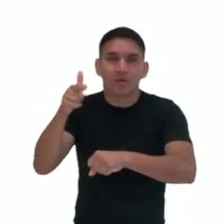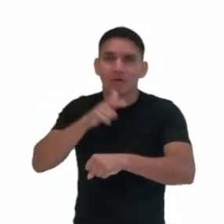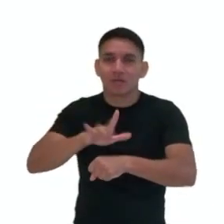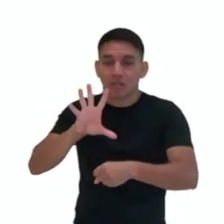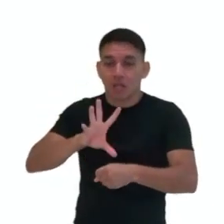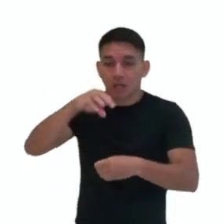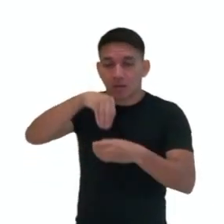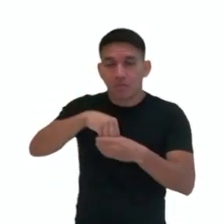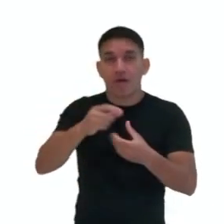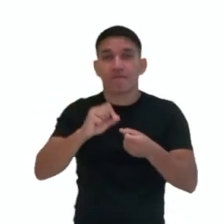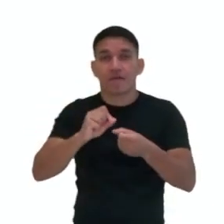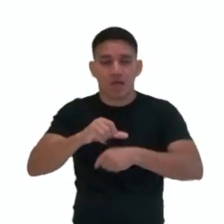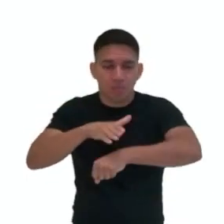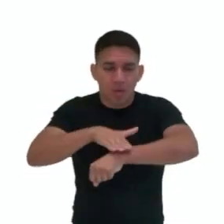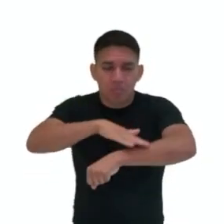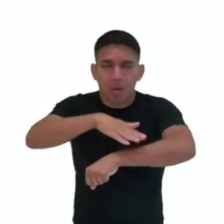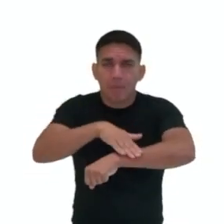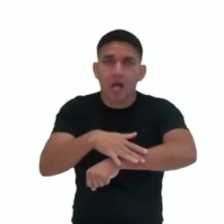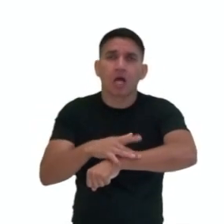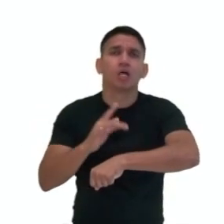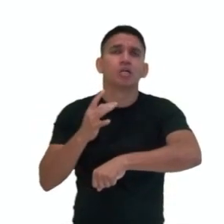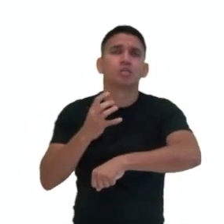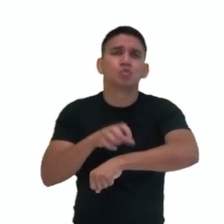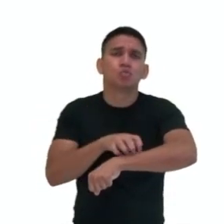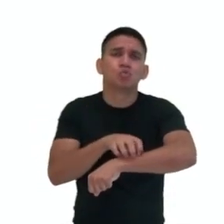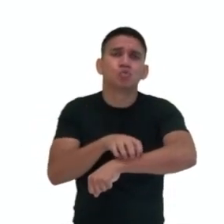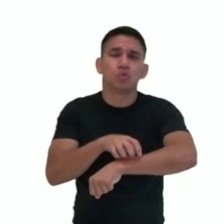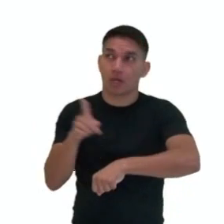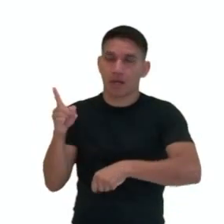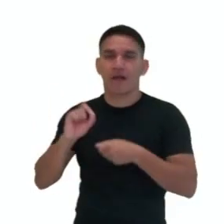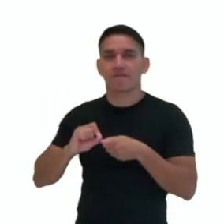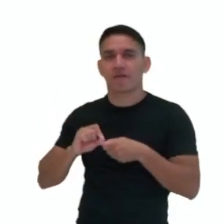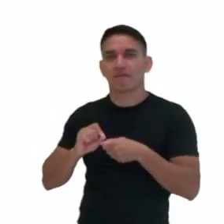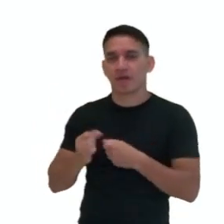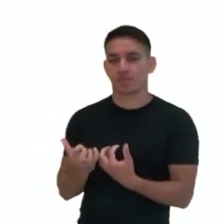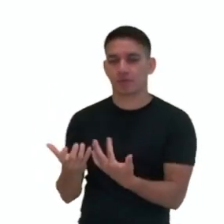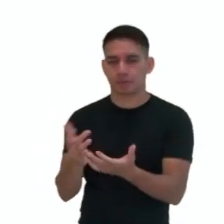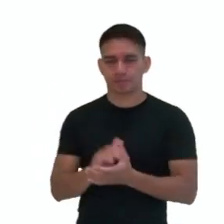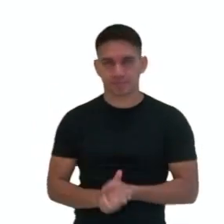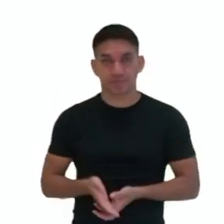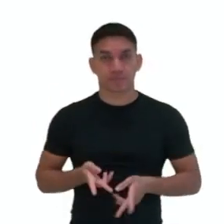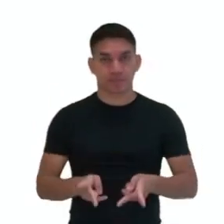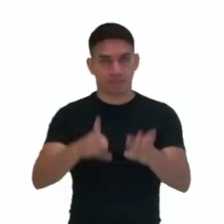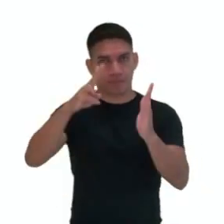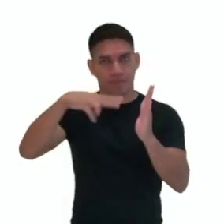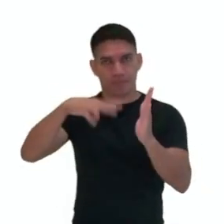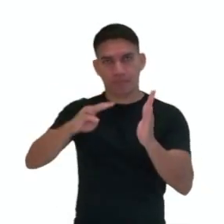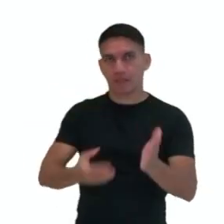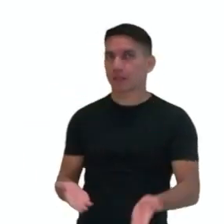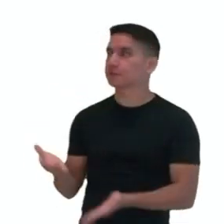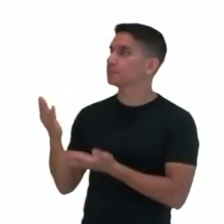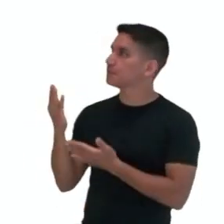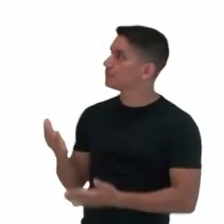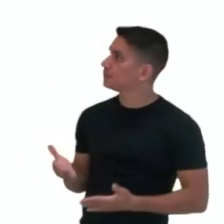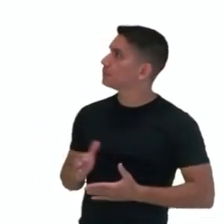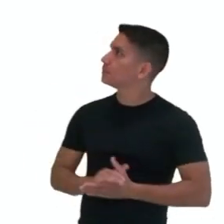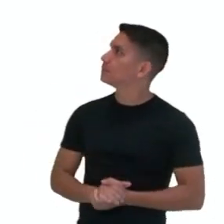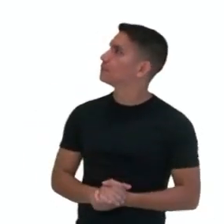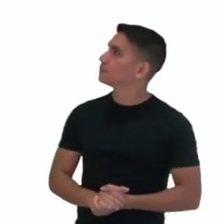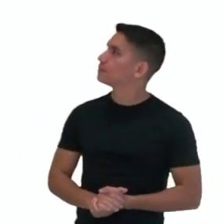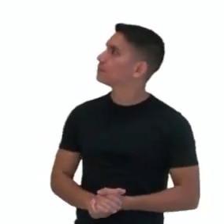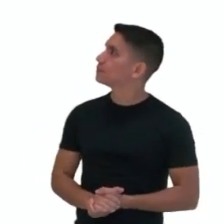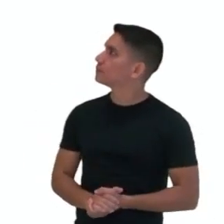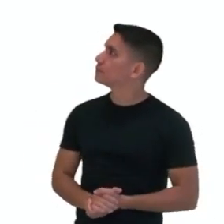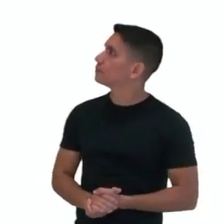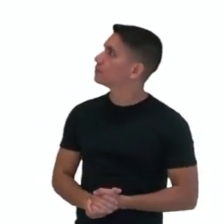em machucados, né? No caso ali foi feito com ervas. Continuamos a leitura? Se a gente pudesse pelo menos